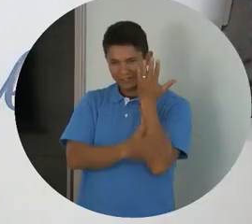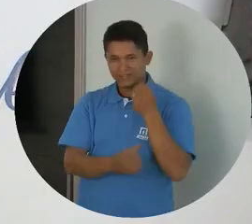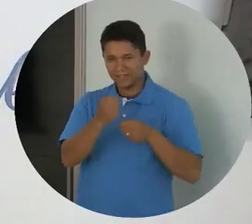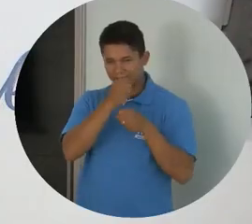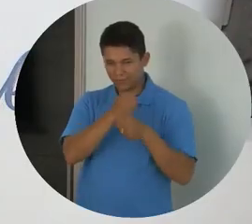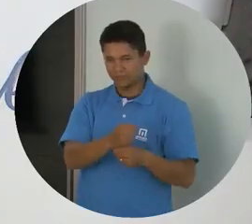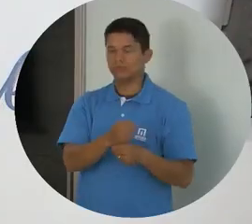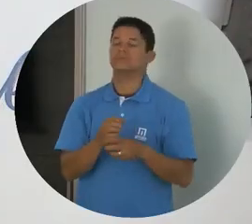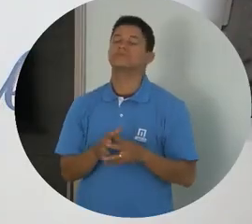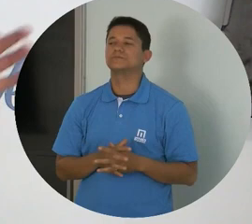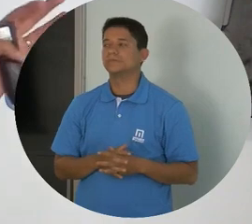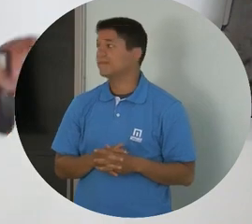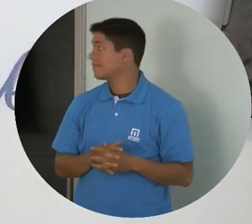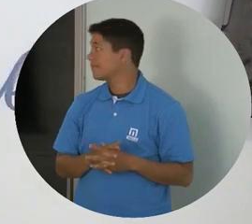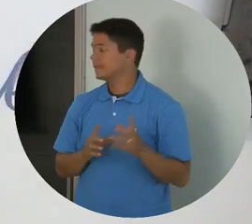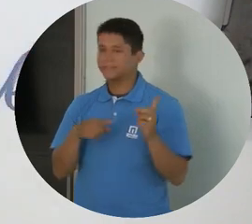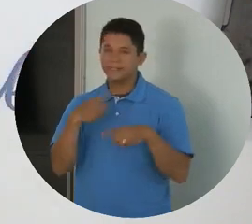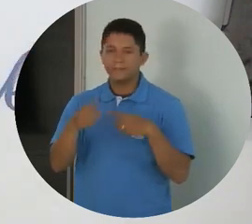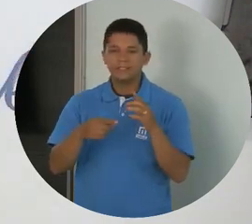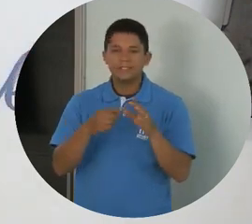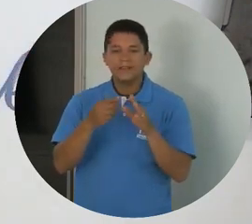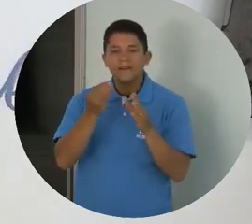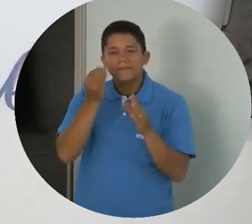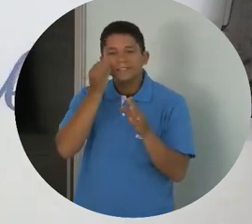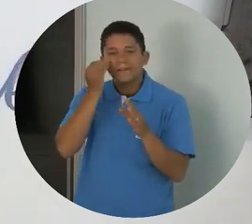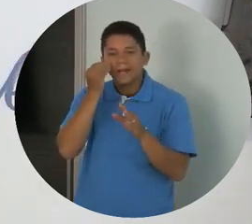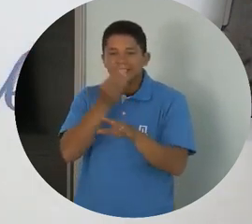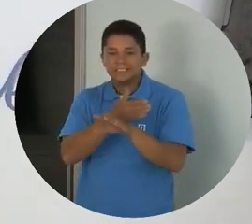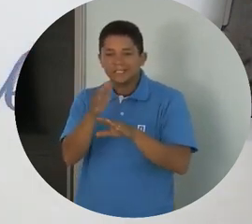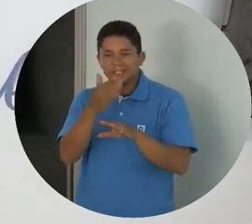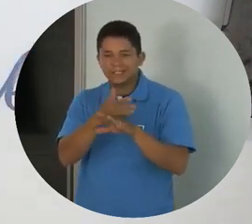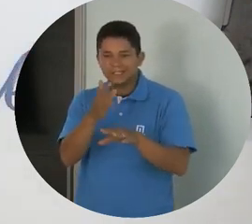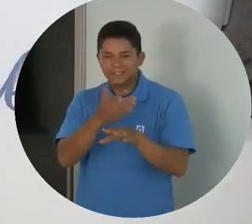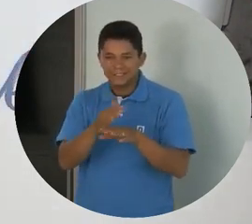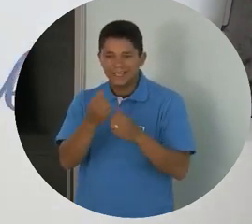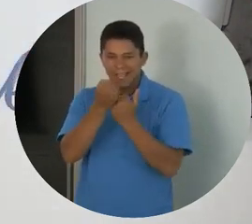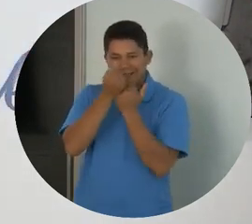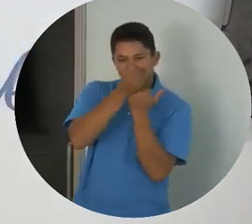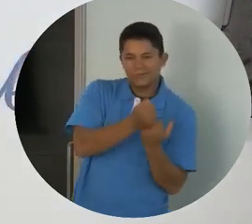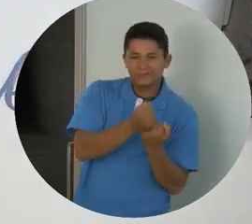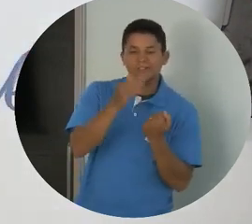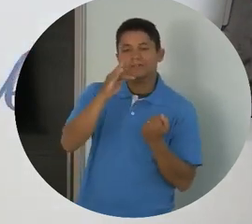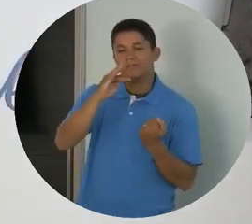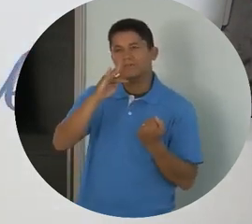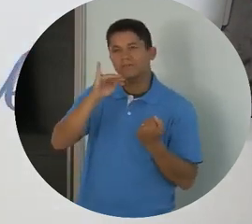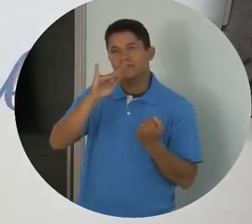para finalizar, uma prática com reforço de fibra de carbono. Beleza?